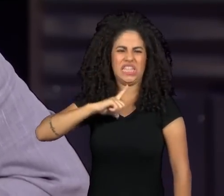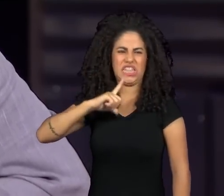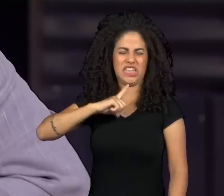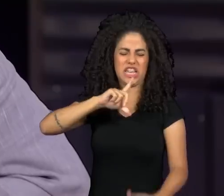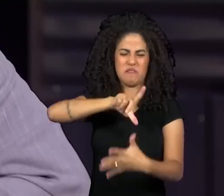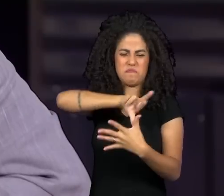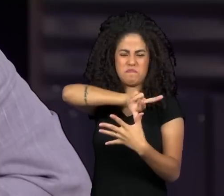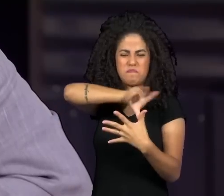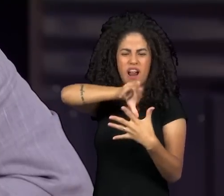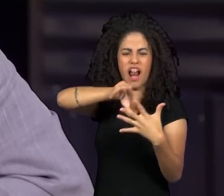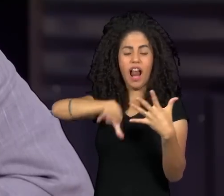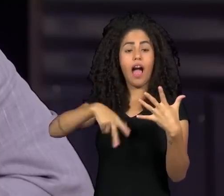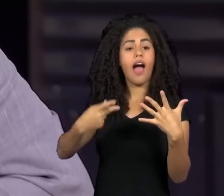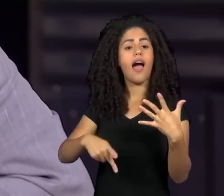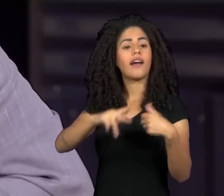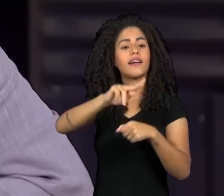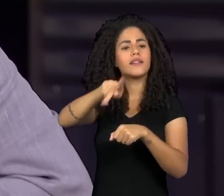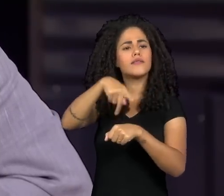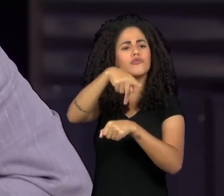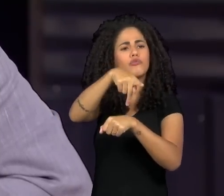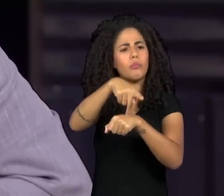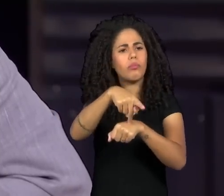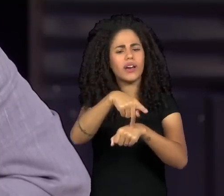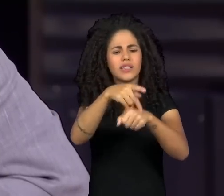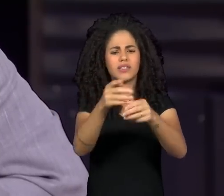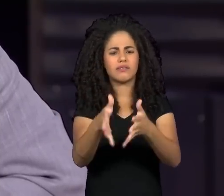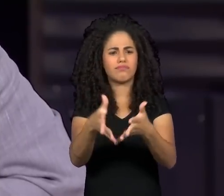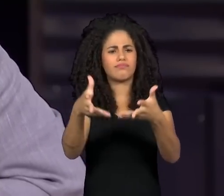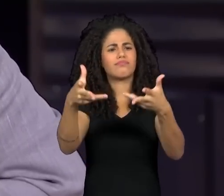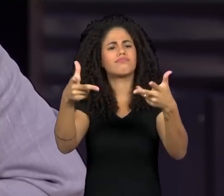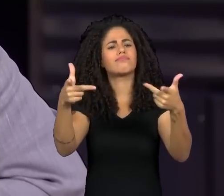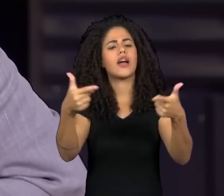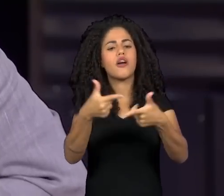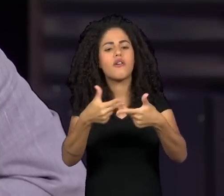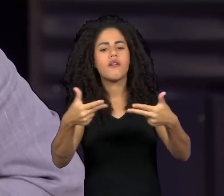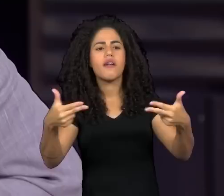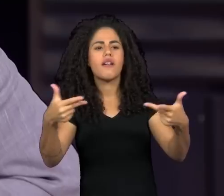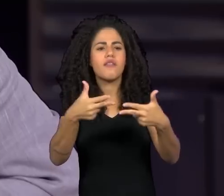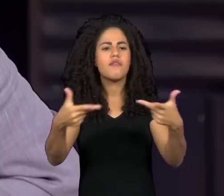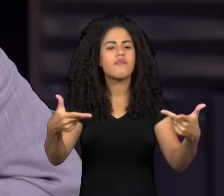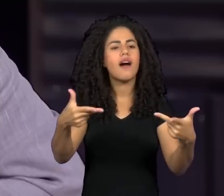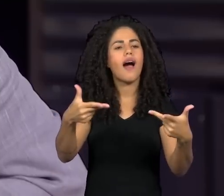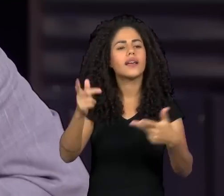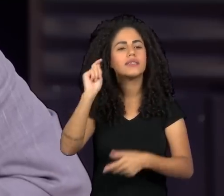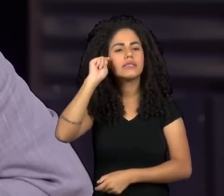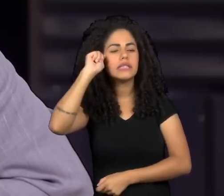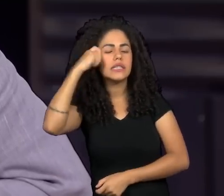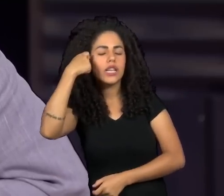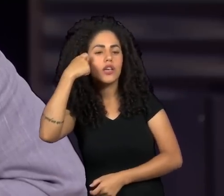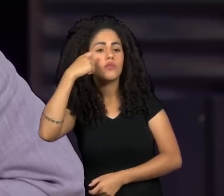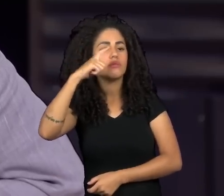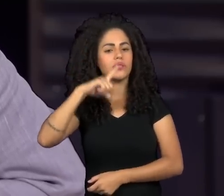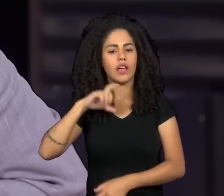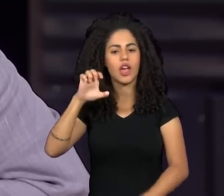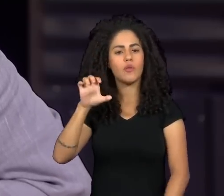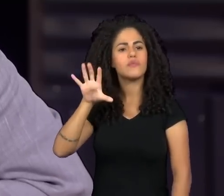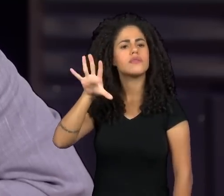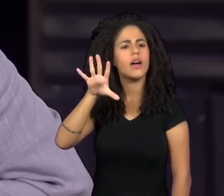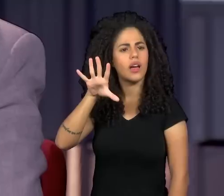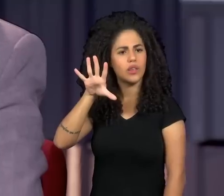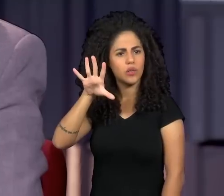país, com essa proporção de várias nações negras e tal. É um estado